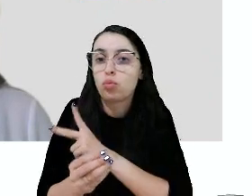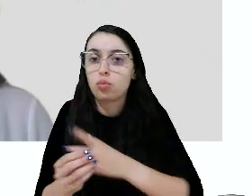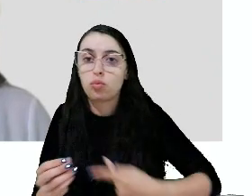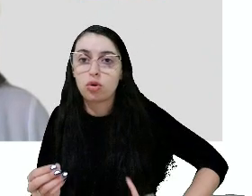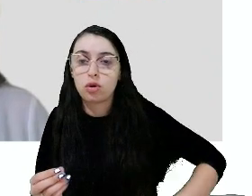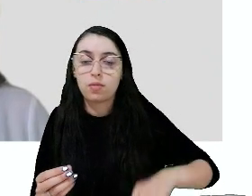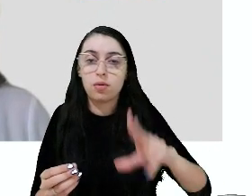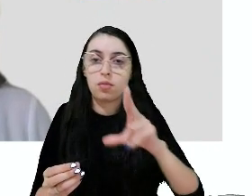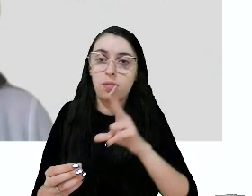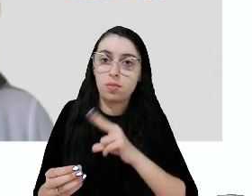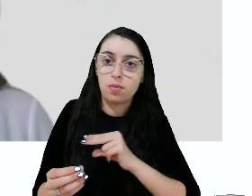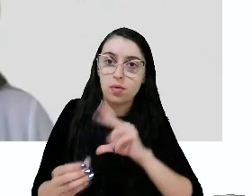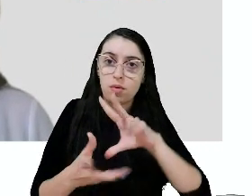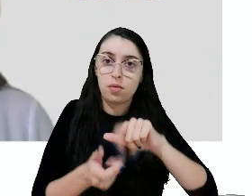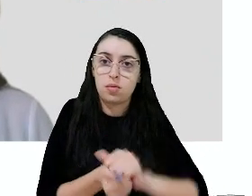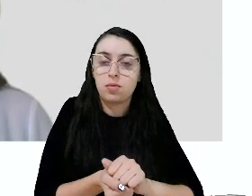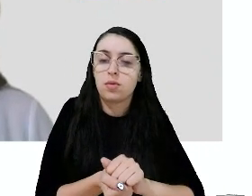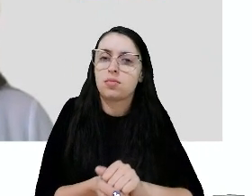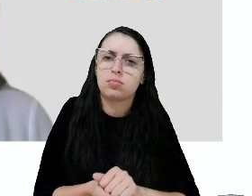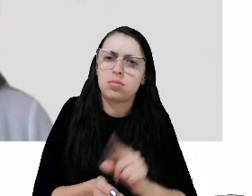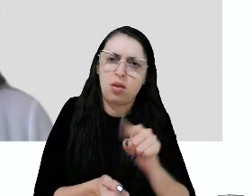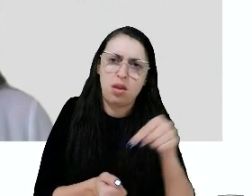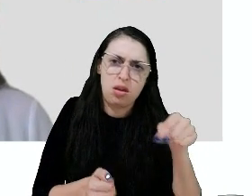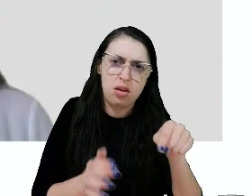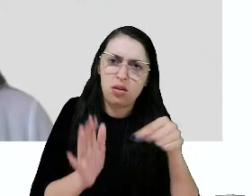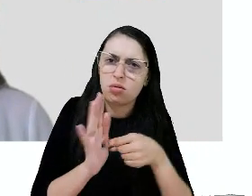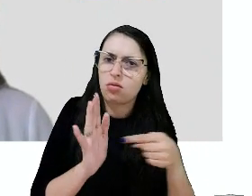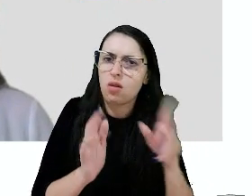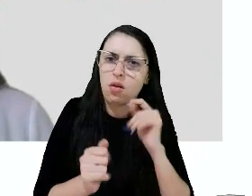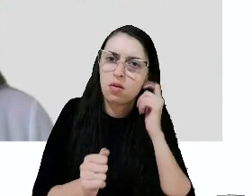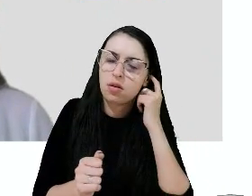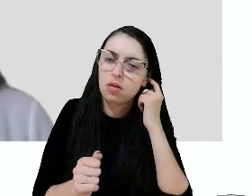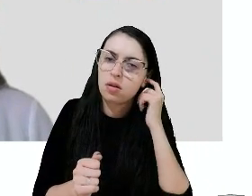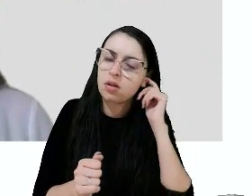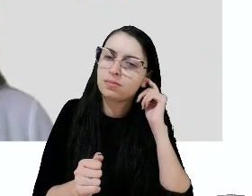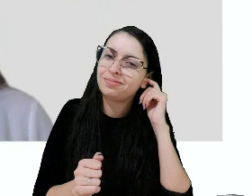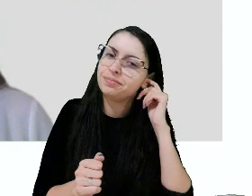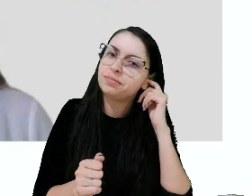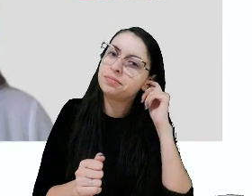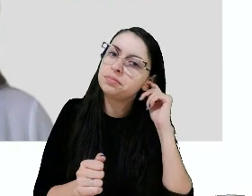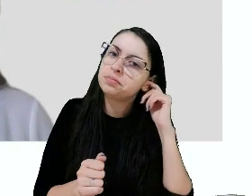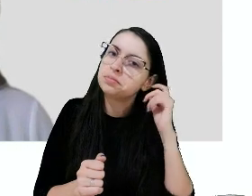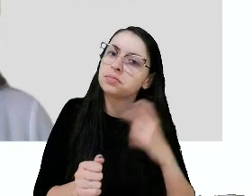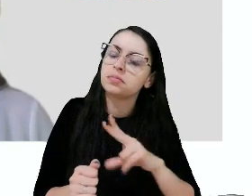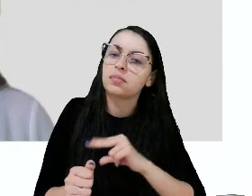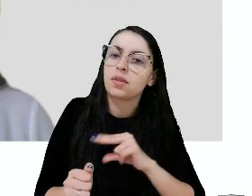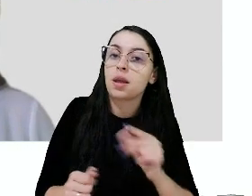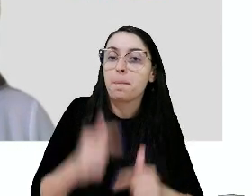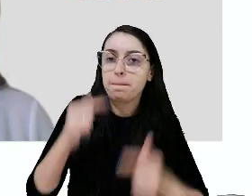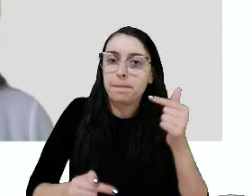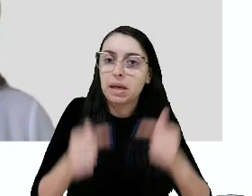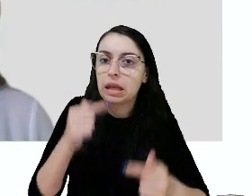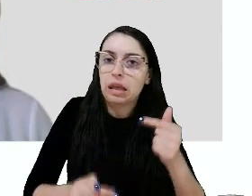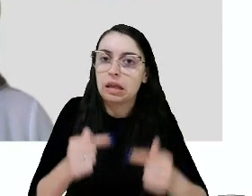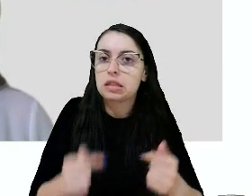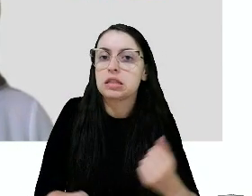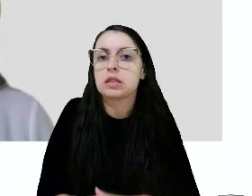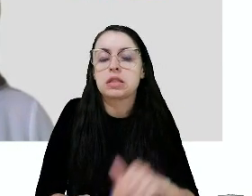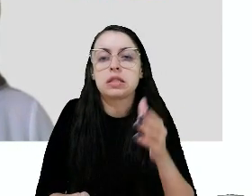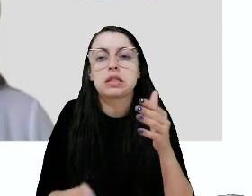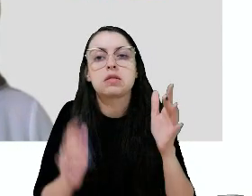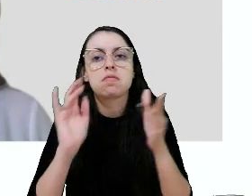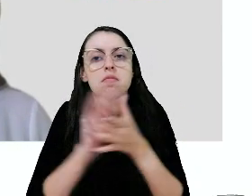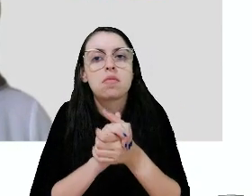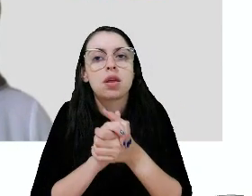privado. Isso é reforço para dizer ninguém toca no mundo privado. Em linguagem popular, em briga de marido e mulher, ninguém mete